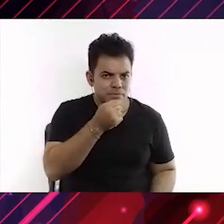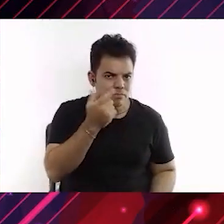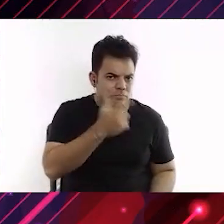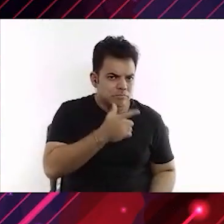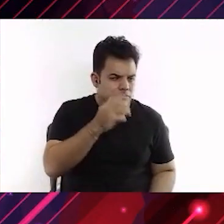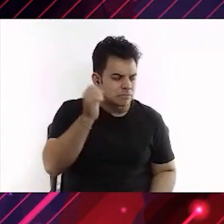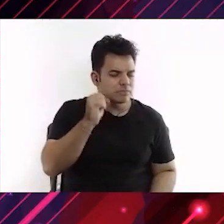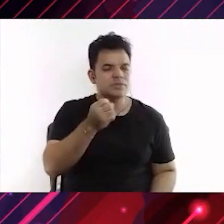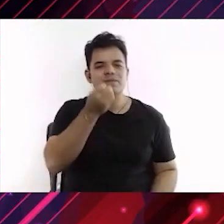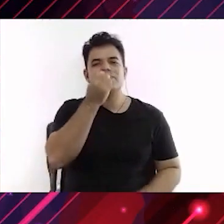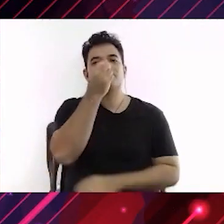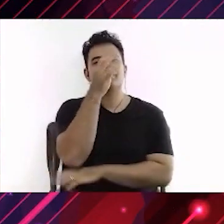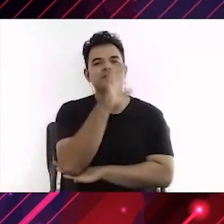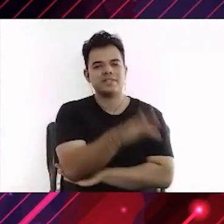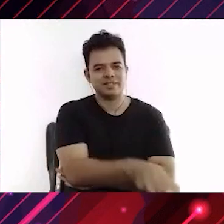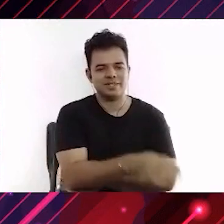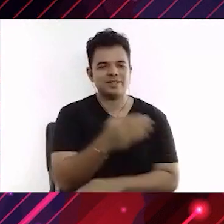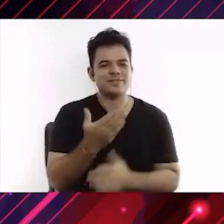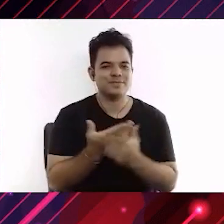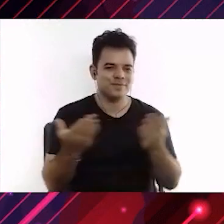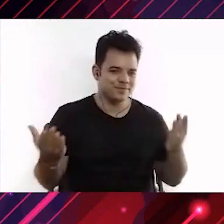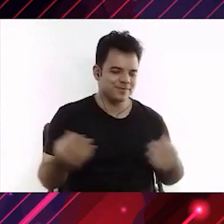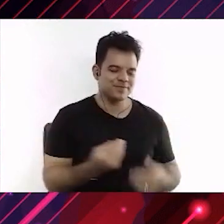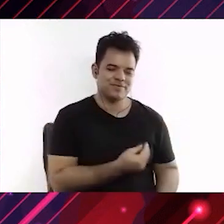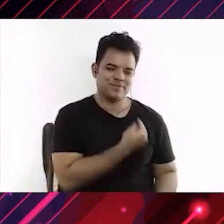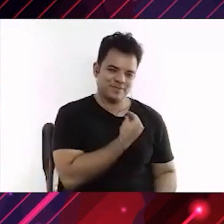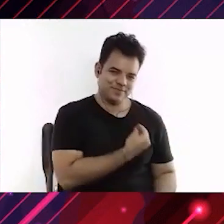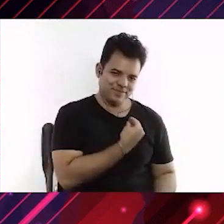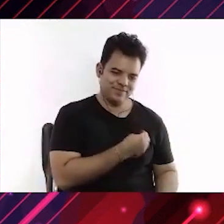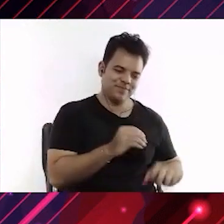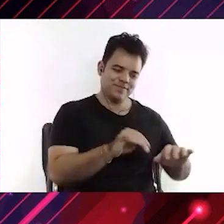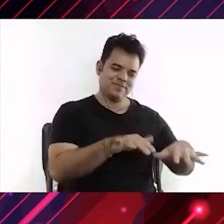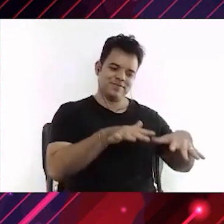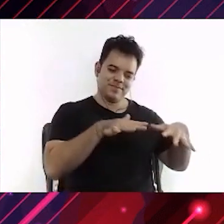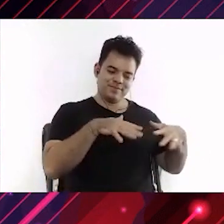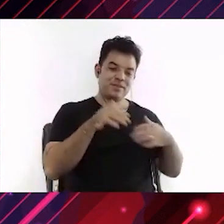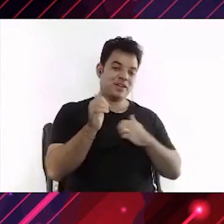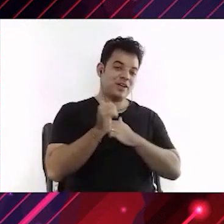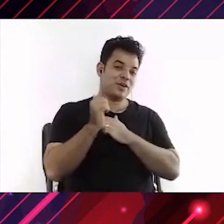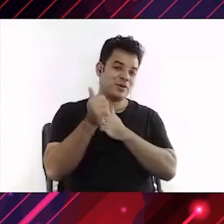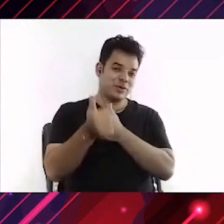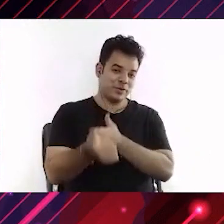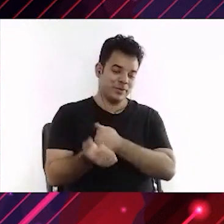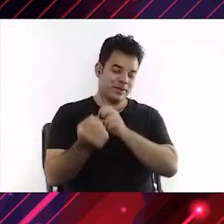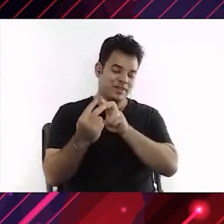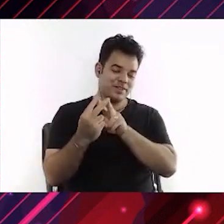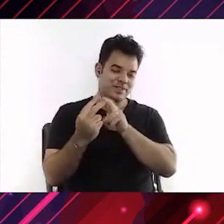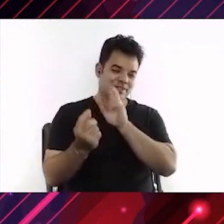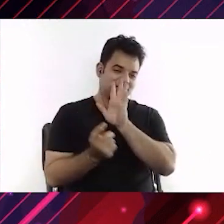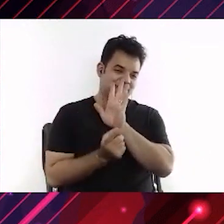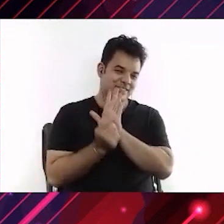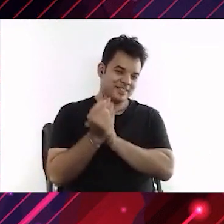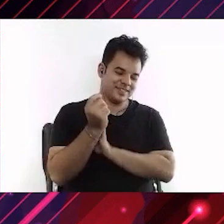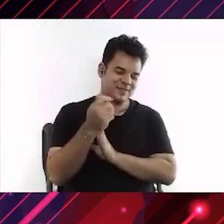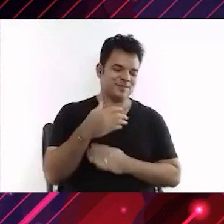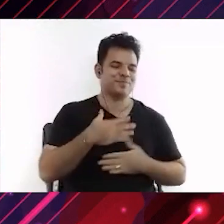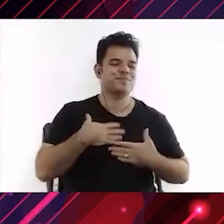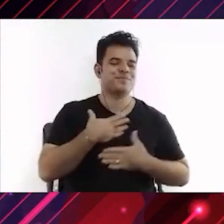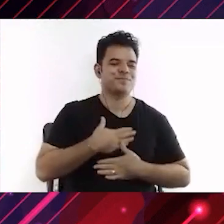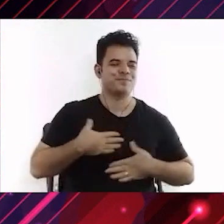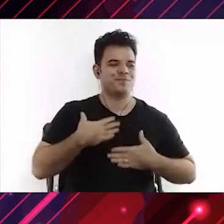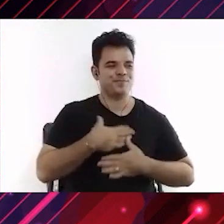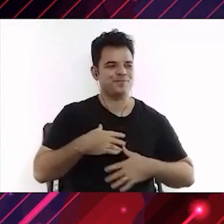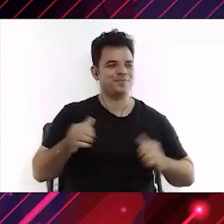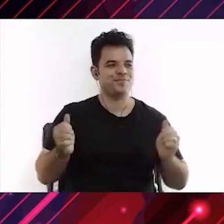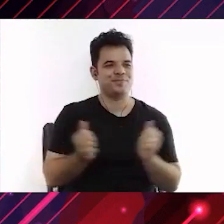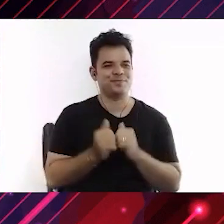Boa tarde a todos, quem está presencialmente e também quem está nos acompanhando digitalmente. É uma satisfação imensa poder falar